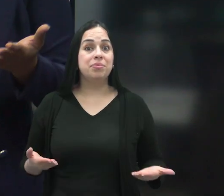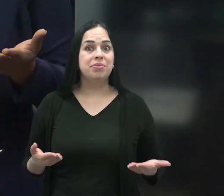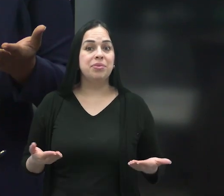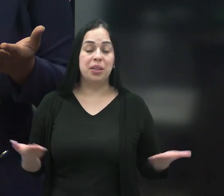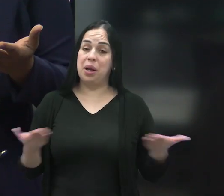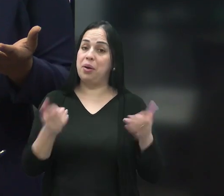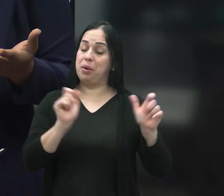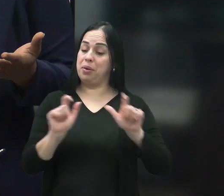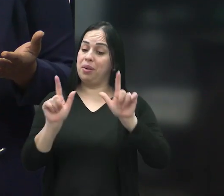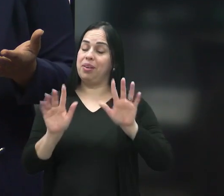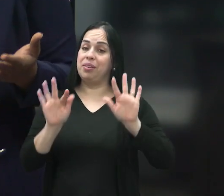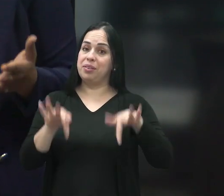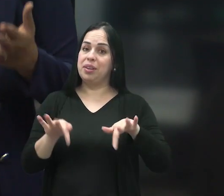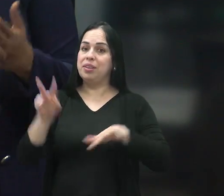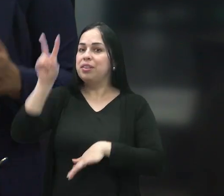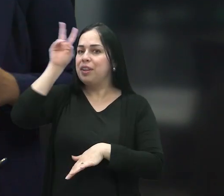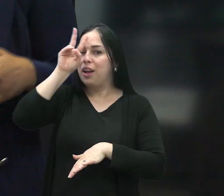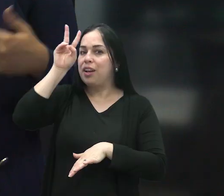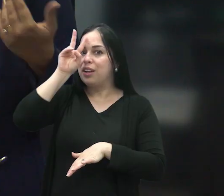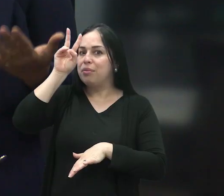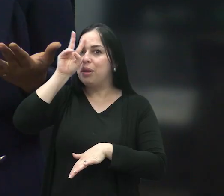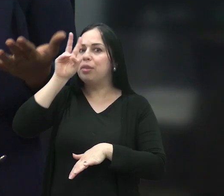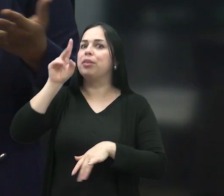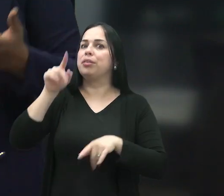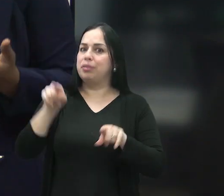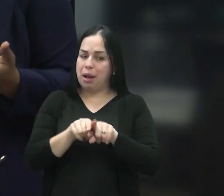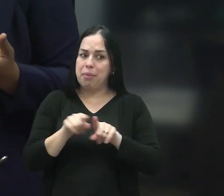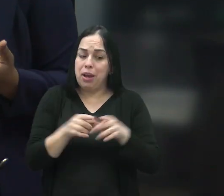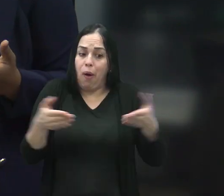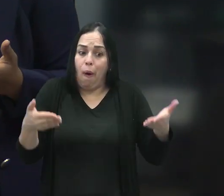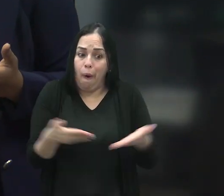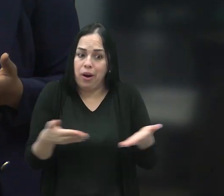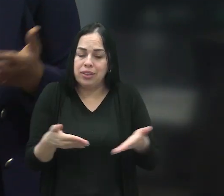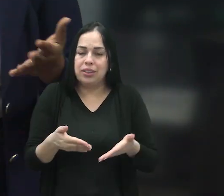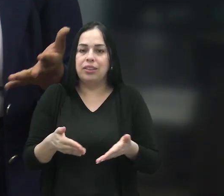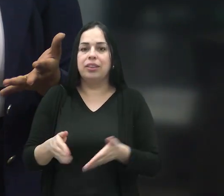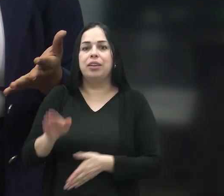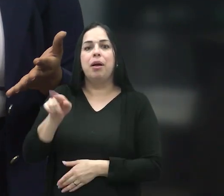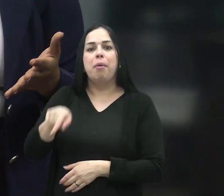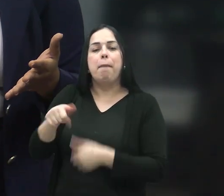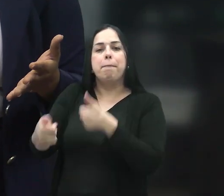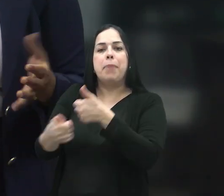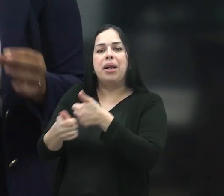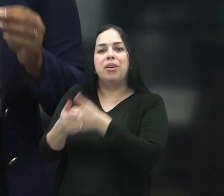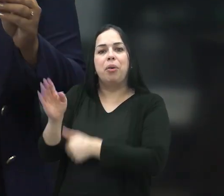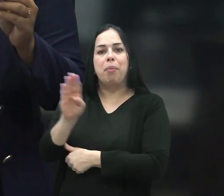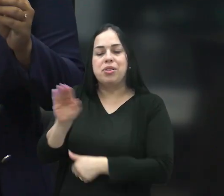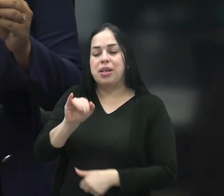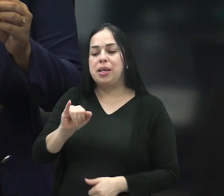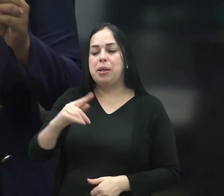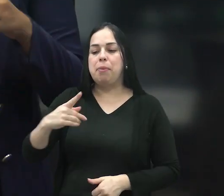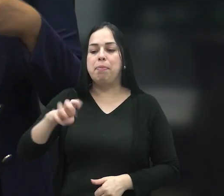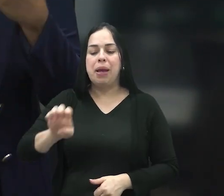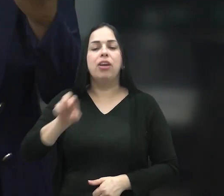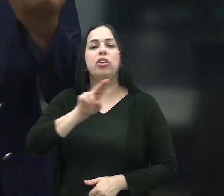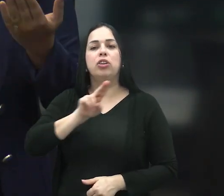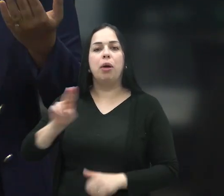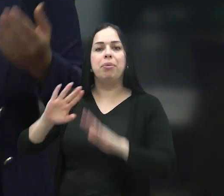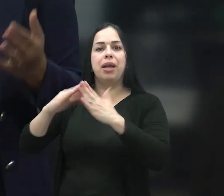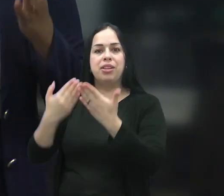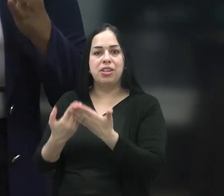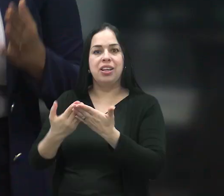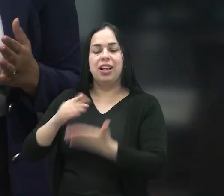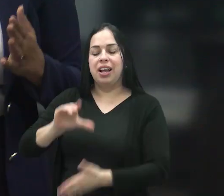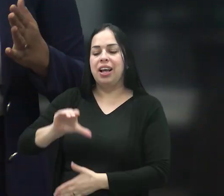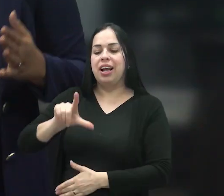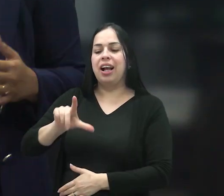E para a gente finalizar nosso programa, tem história sendo escrita também no presente. No bairro Bosque dos Ipês, uma escola da cidade tem um nome